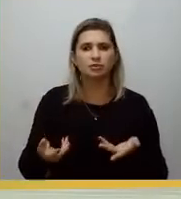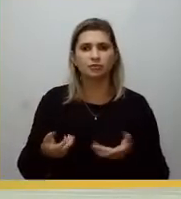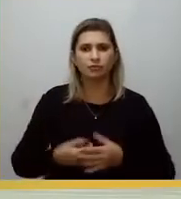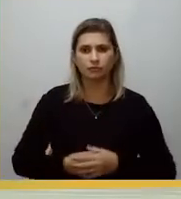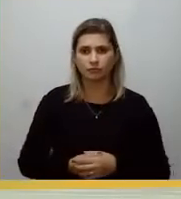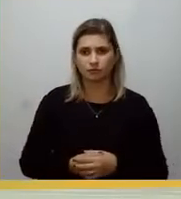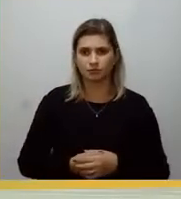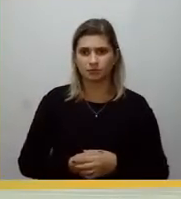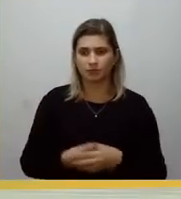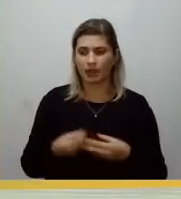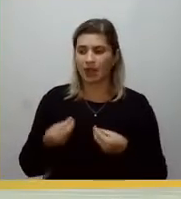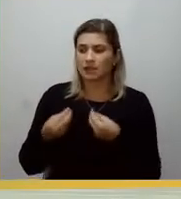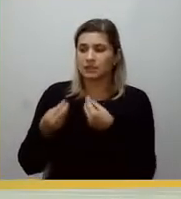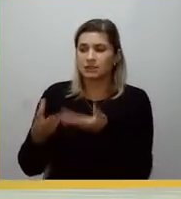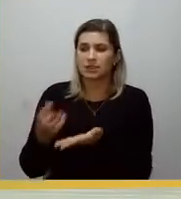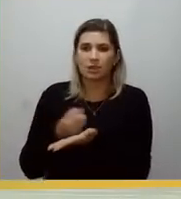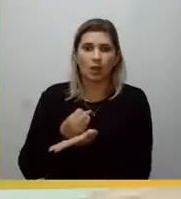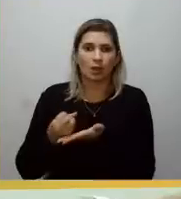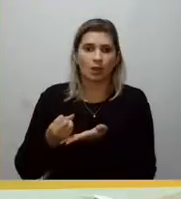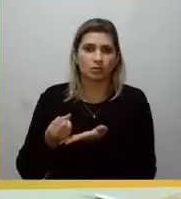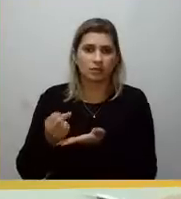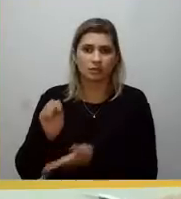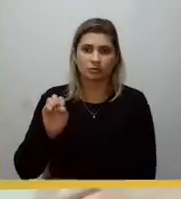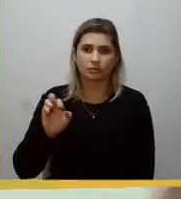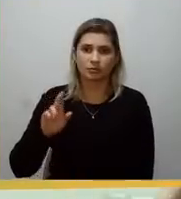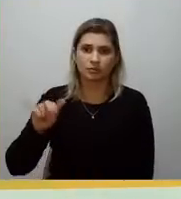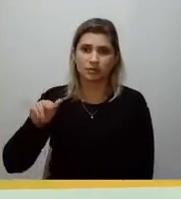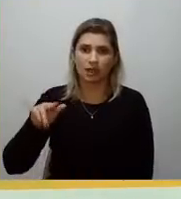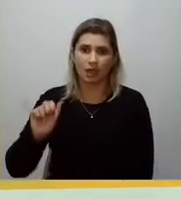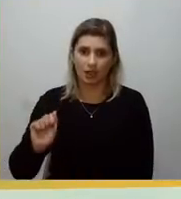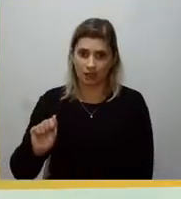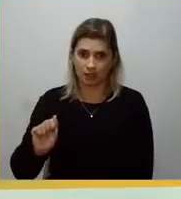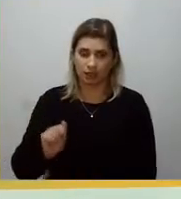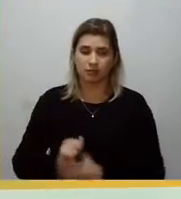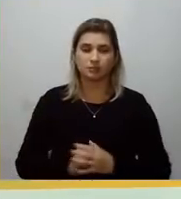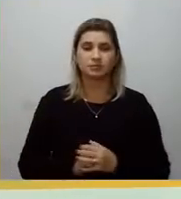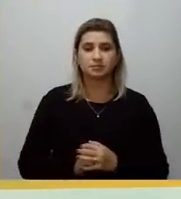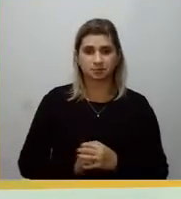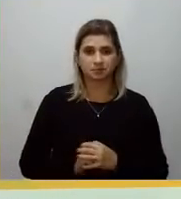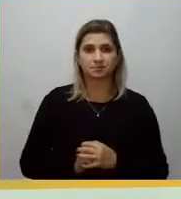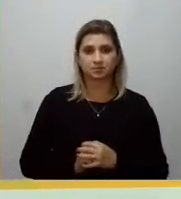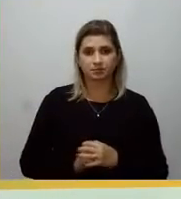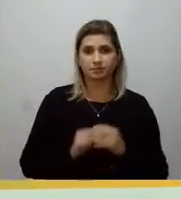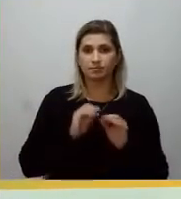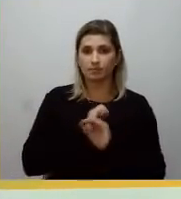que foi cedido para a Serrana? De forma muito clara e objetiva, e com